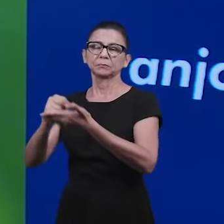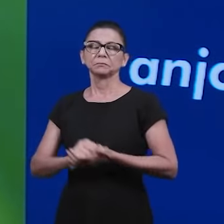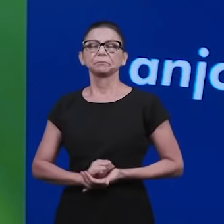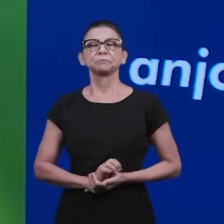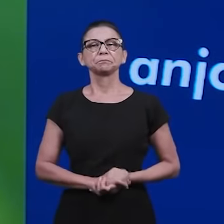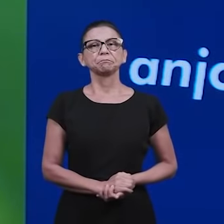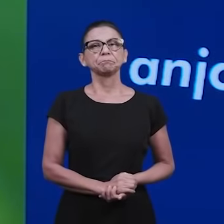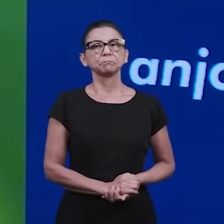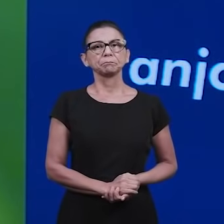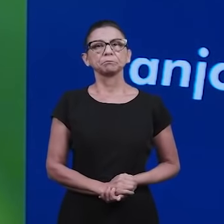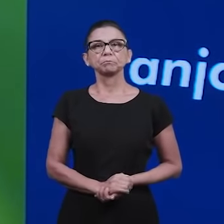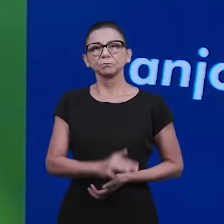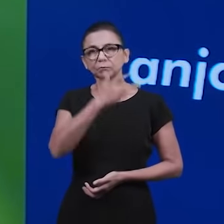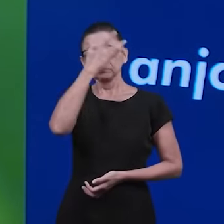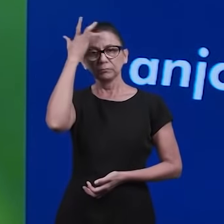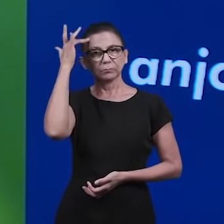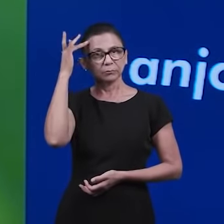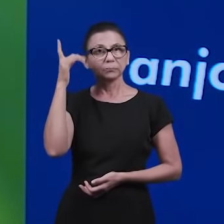Todo mundo está vendo,